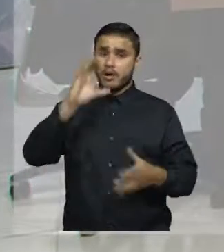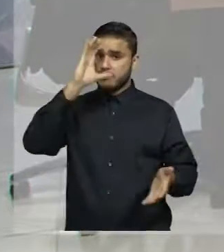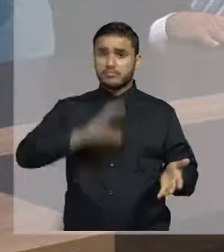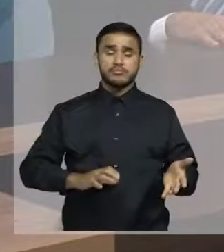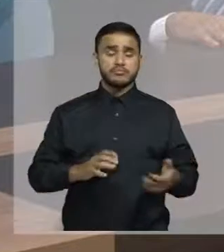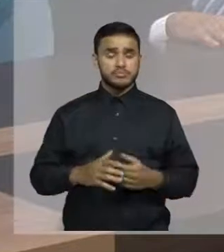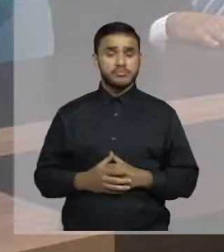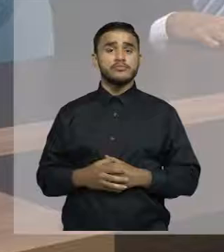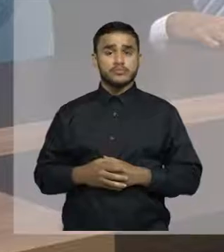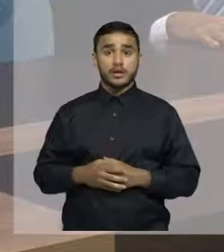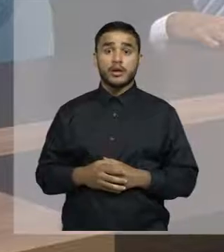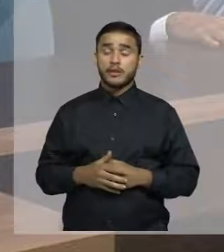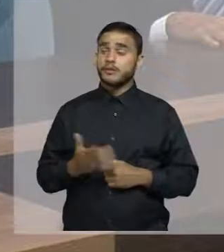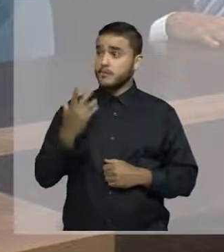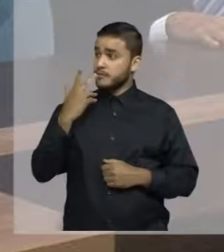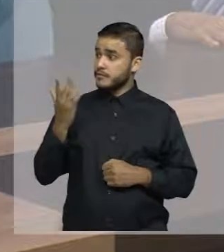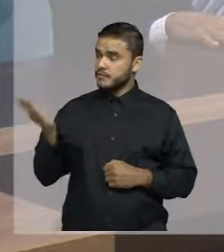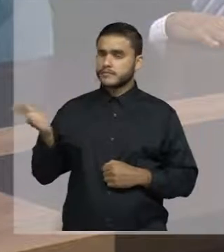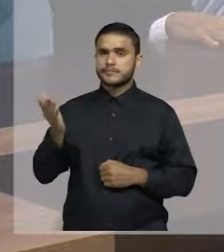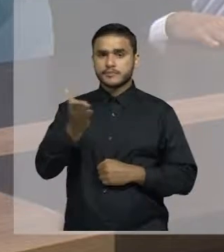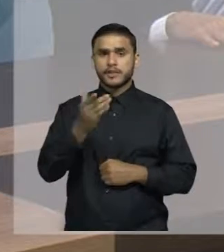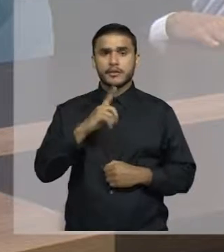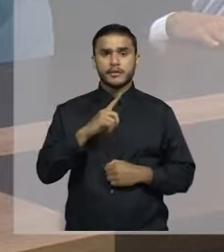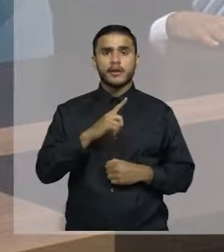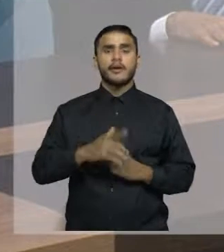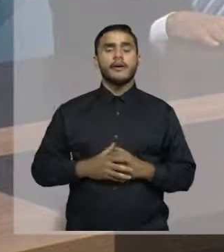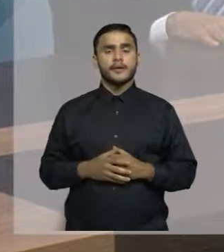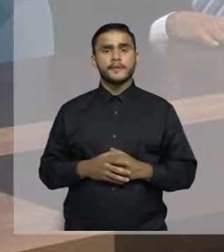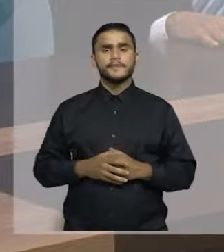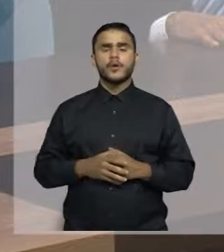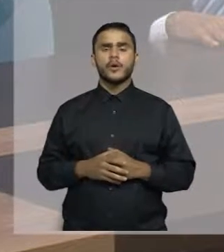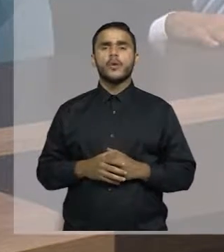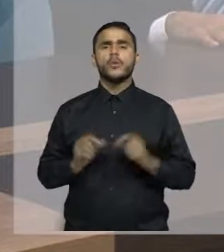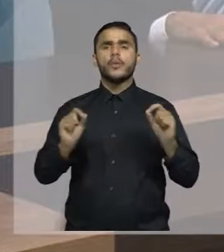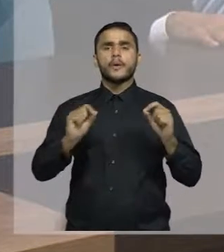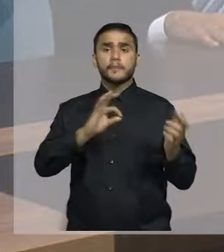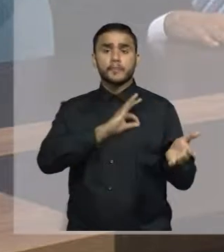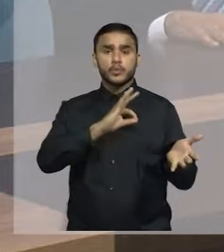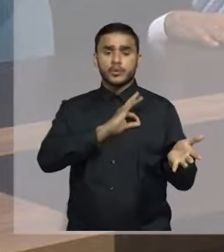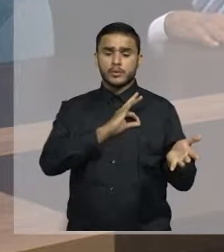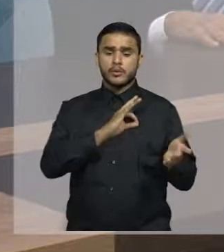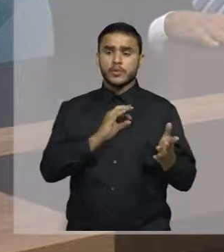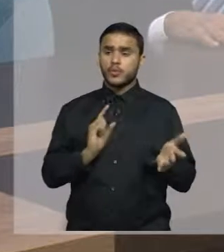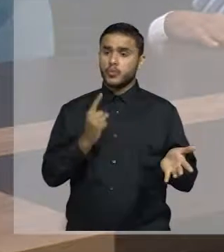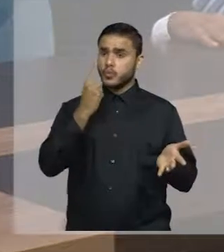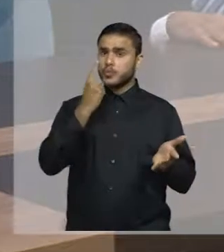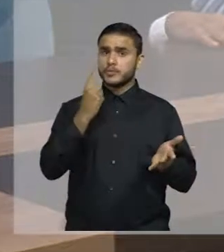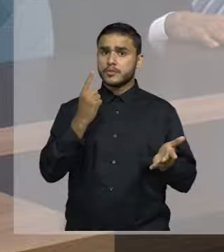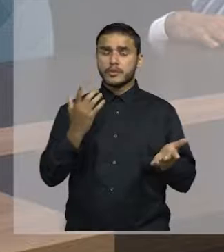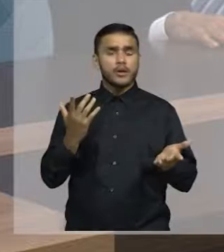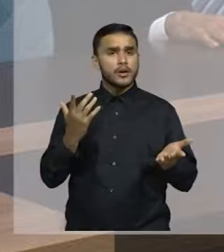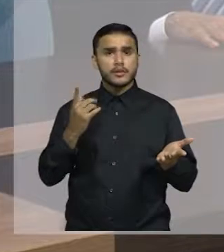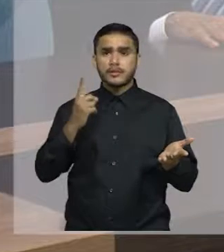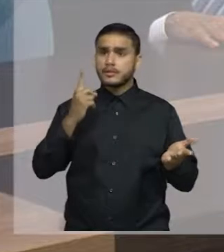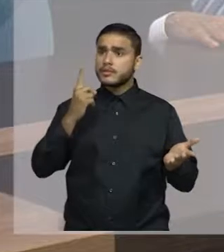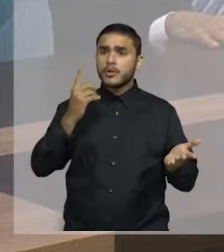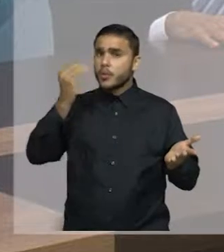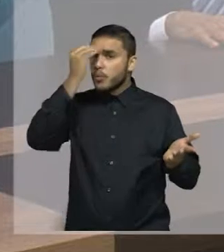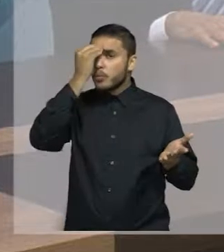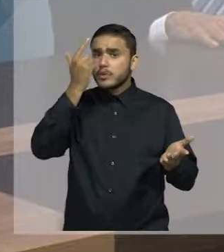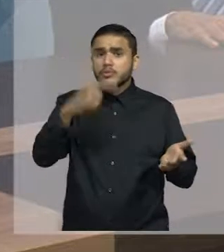comum. Nessa organização, aí, o policial é a primeira e maior